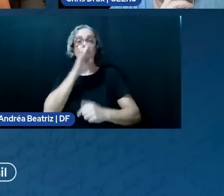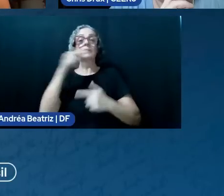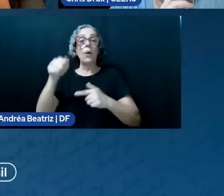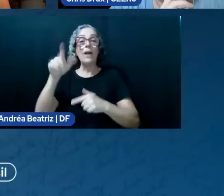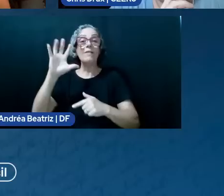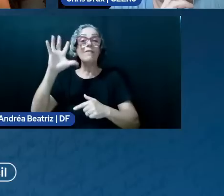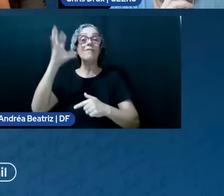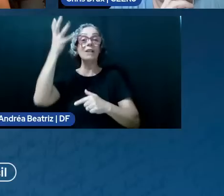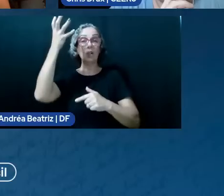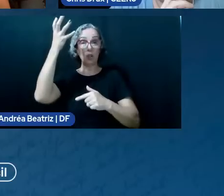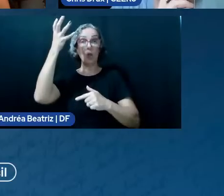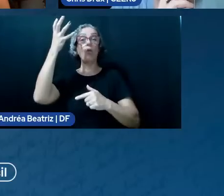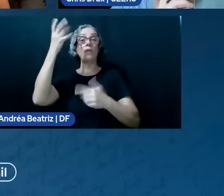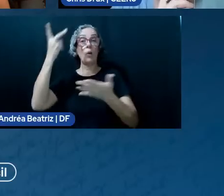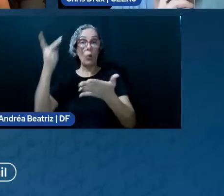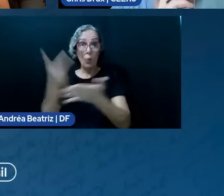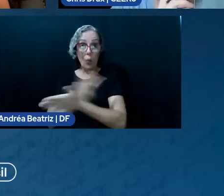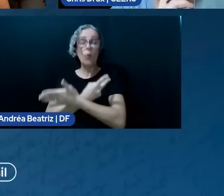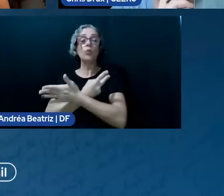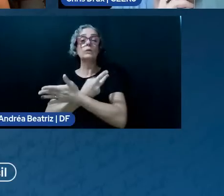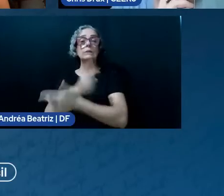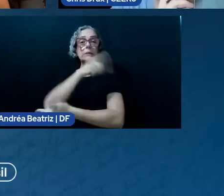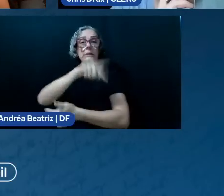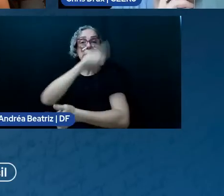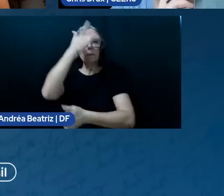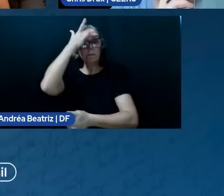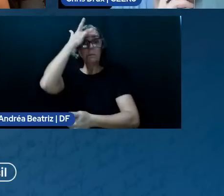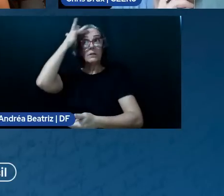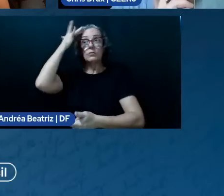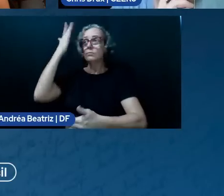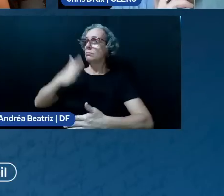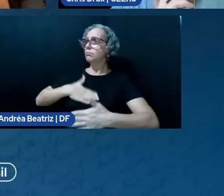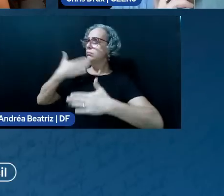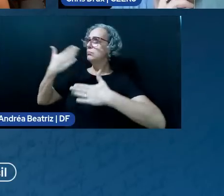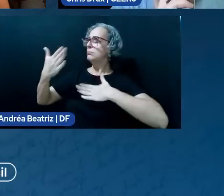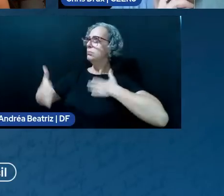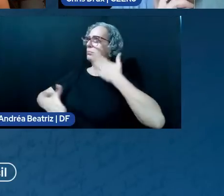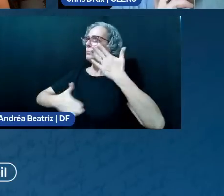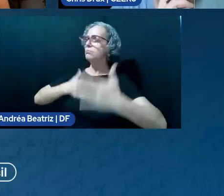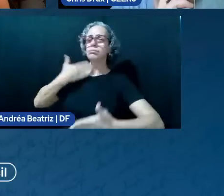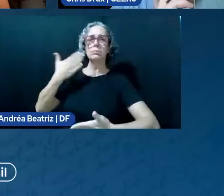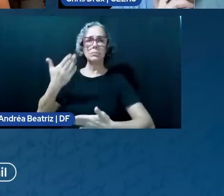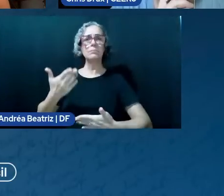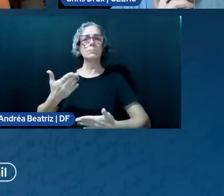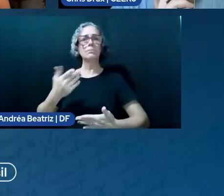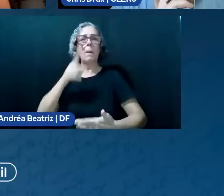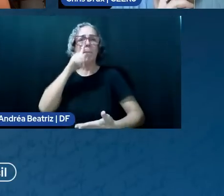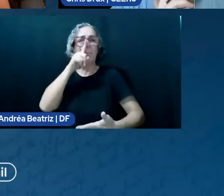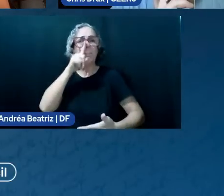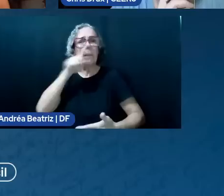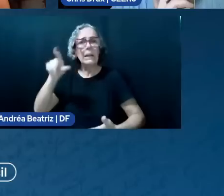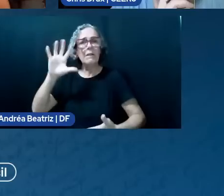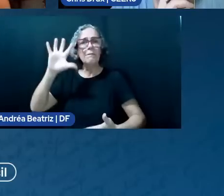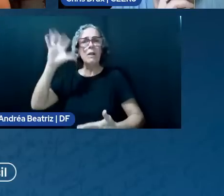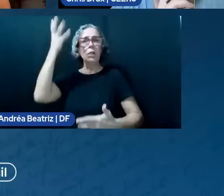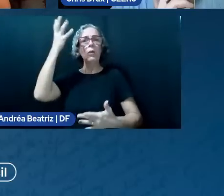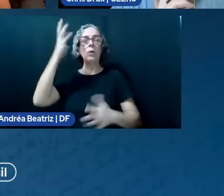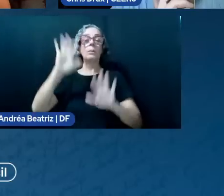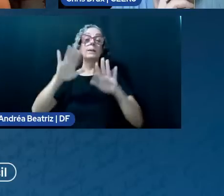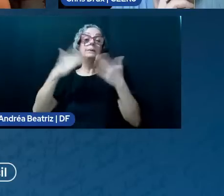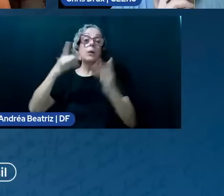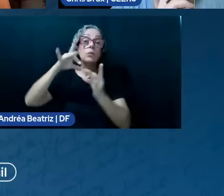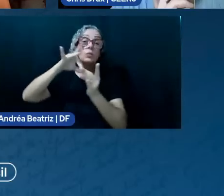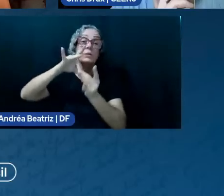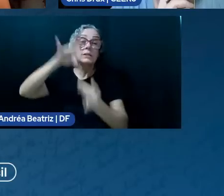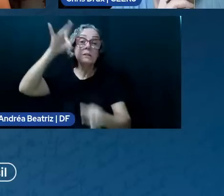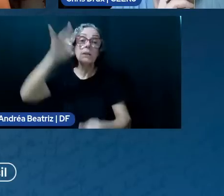bastante escândalo, e fenômenos que eram considerados, inclusive, perigosos. Então, os espíritos respondem